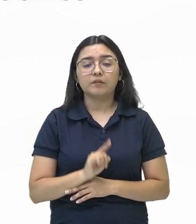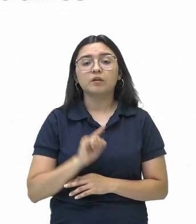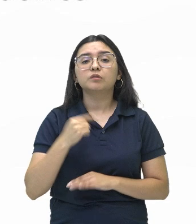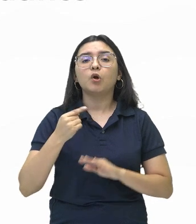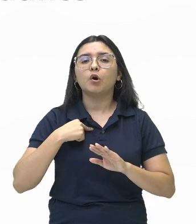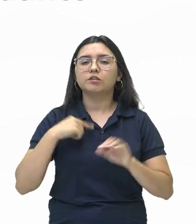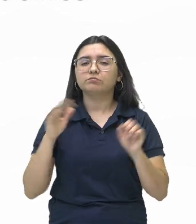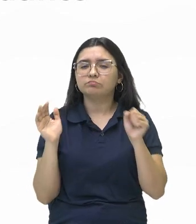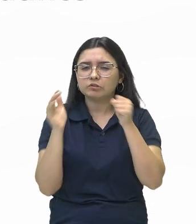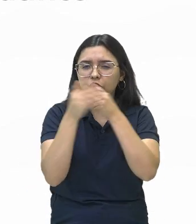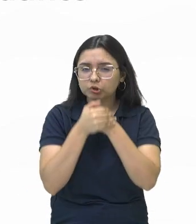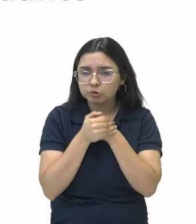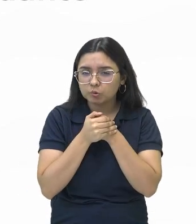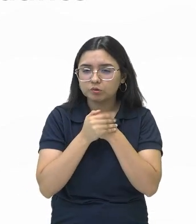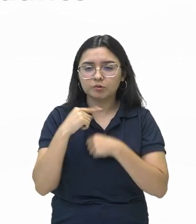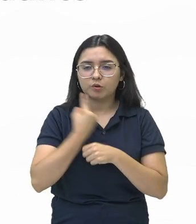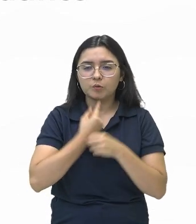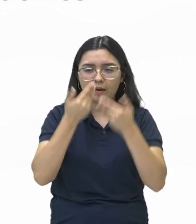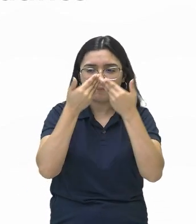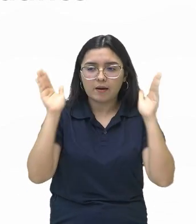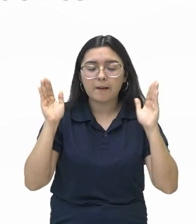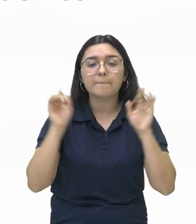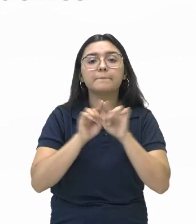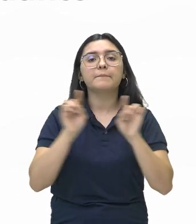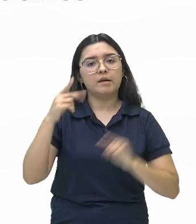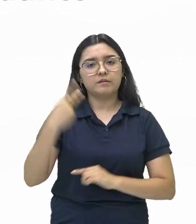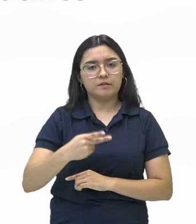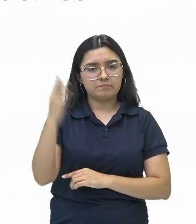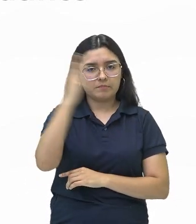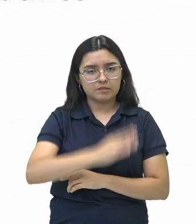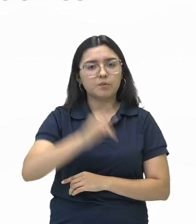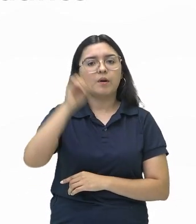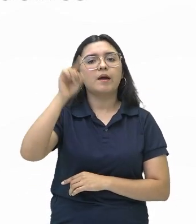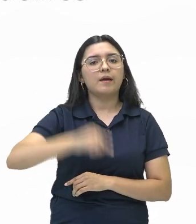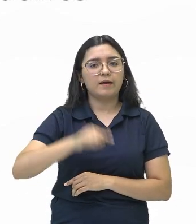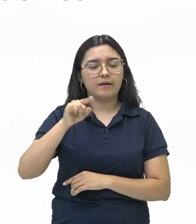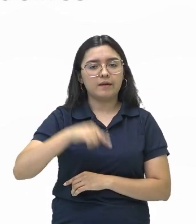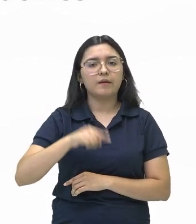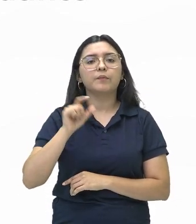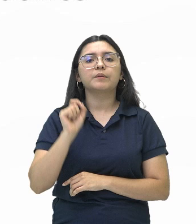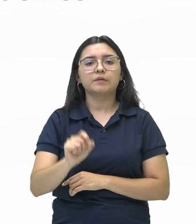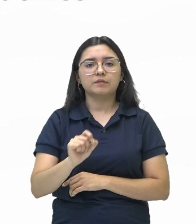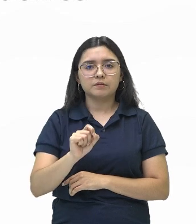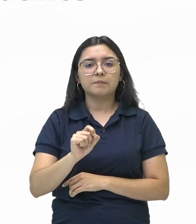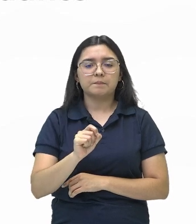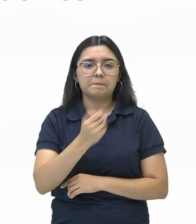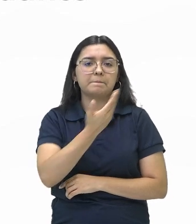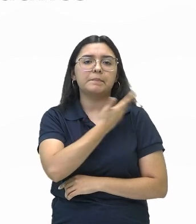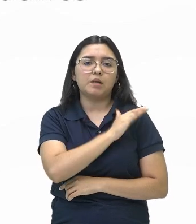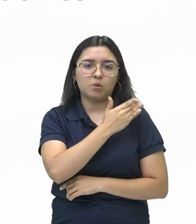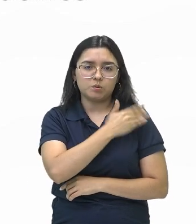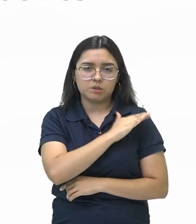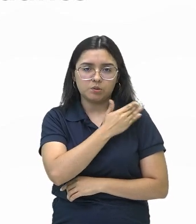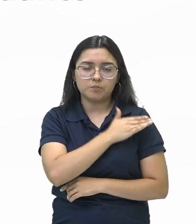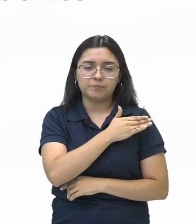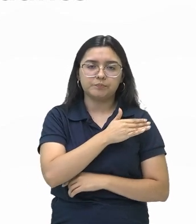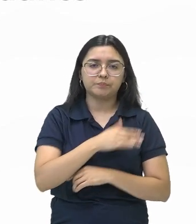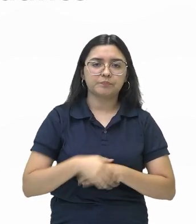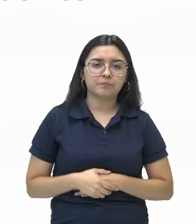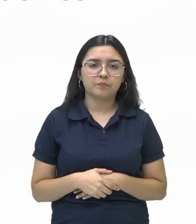esconde isso, a gente não quer ver isso, mas o Brasil é sim. Nós brasileiros somos sim